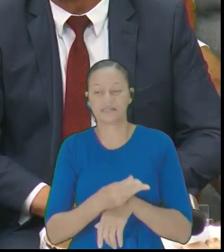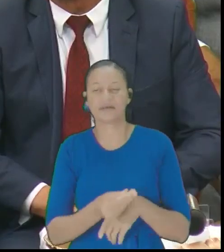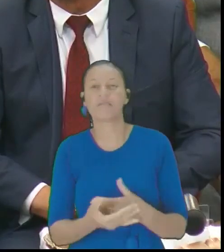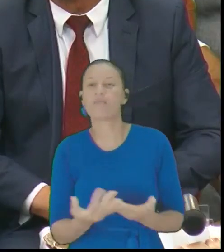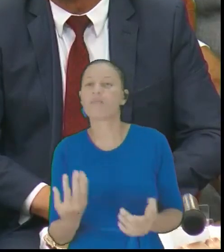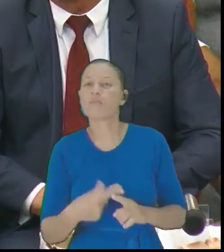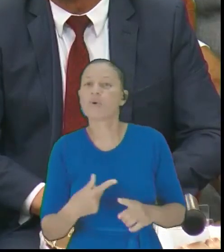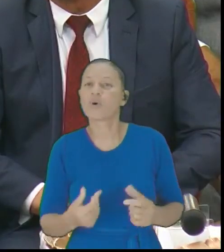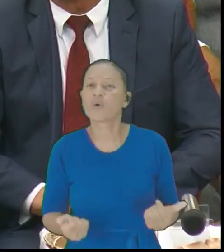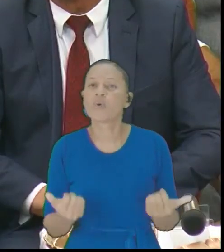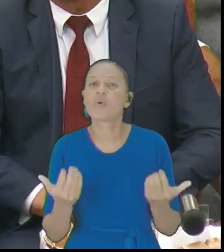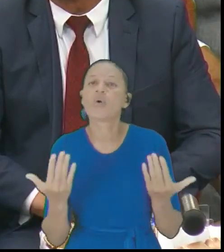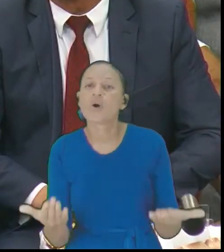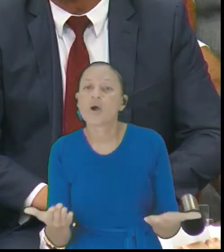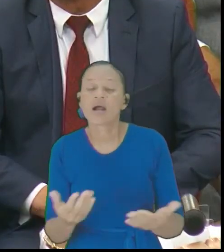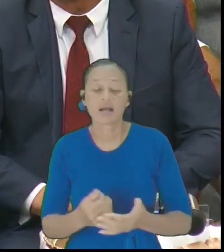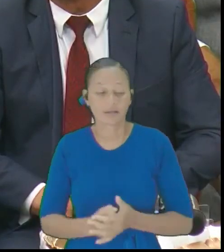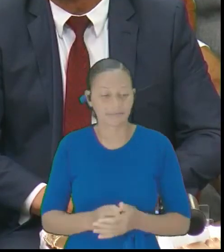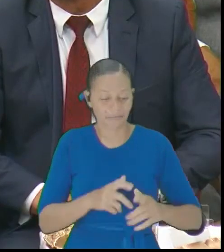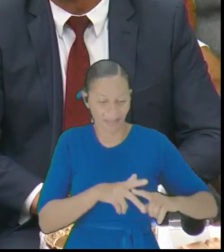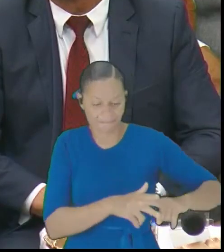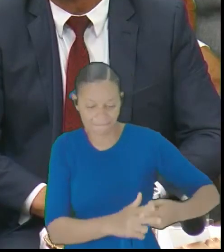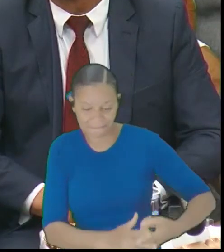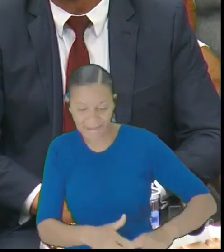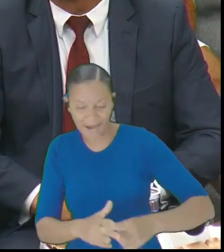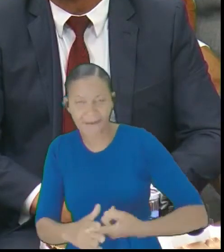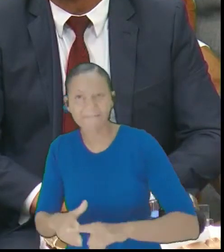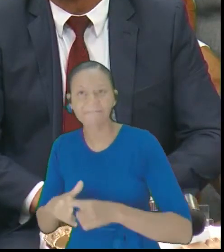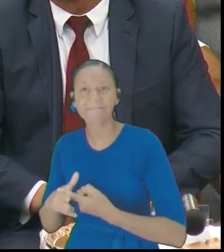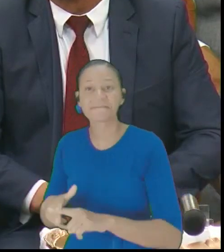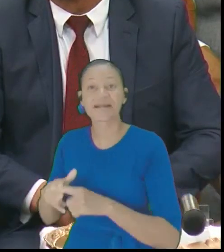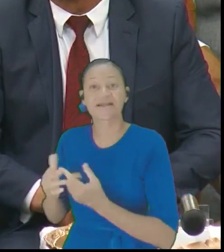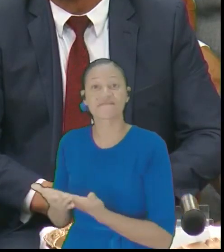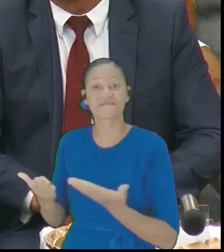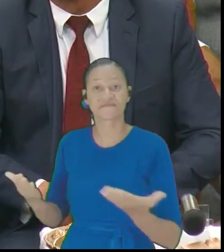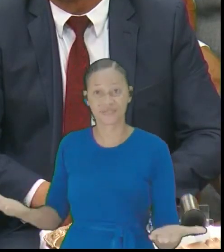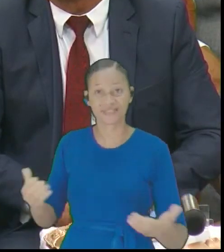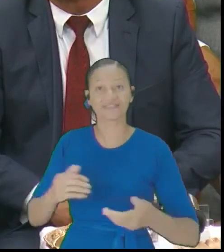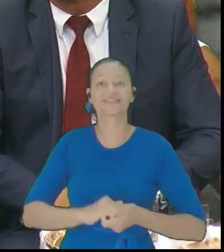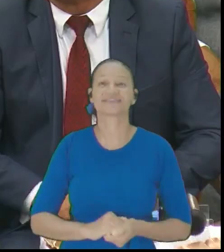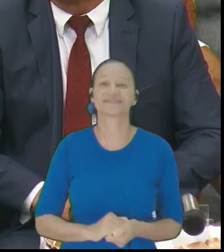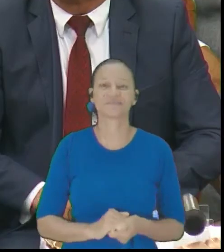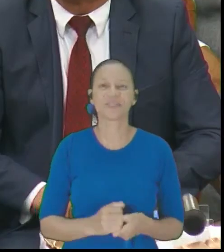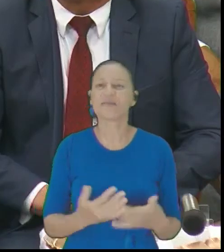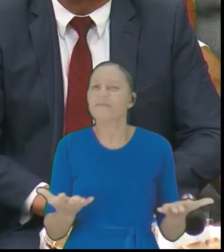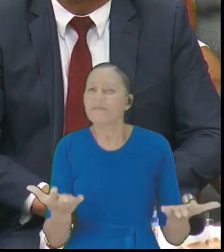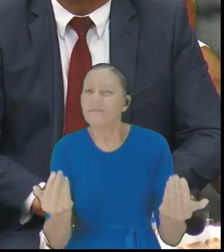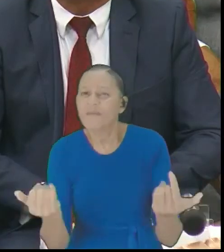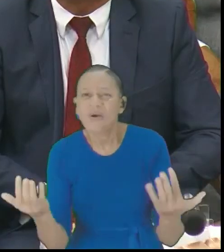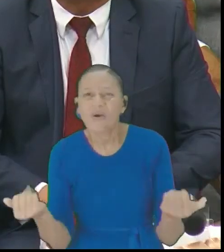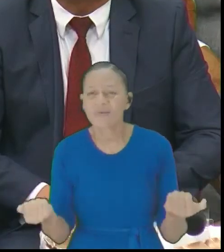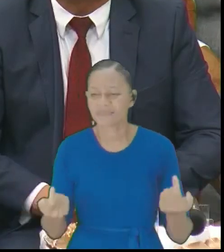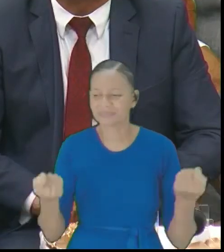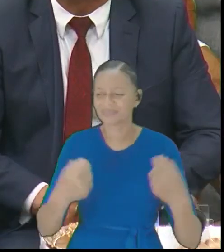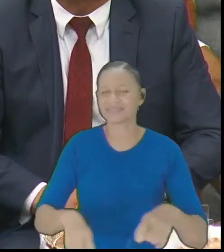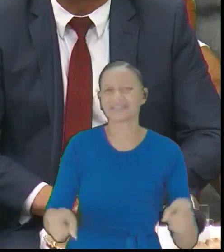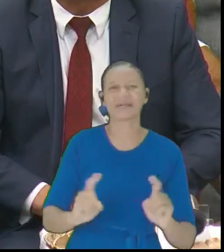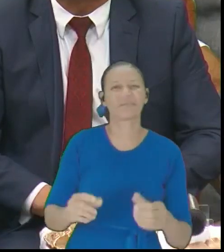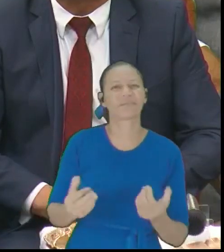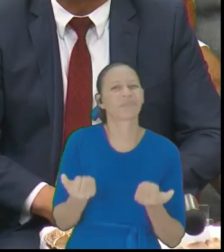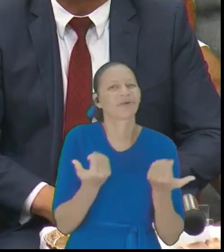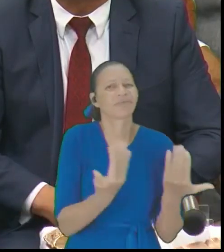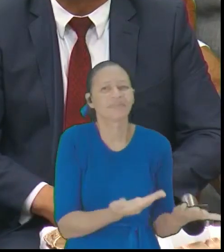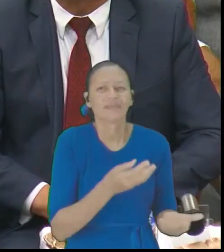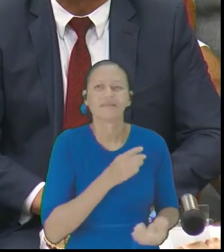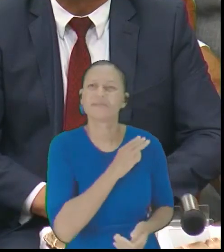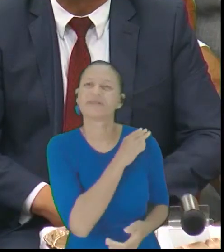ele deu, Paulo? Ele deu para aperfeiçoar os santos. Ora, irmão, se não tem necessidade, por que ele deu o ministério